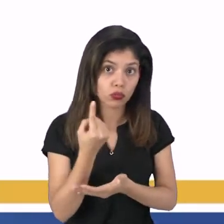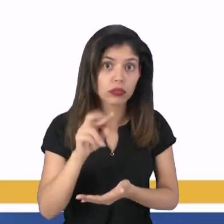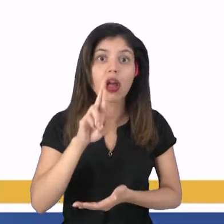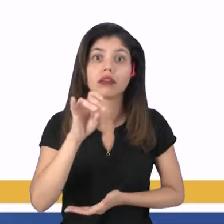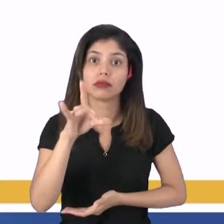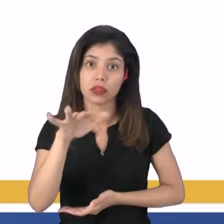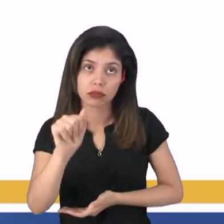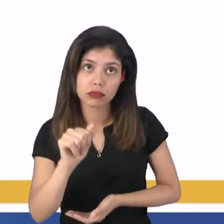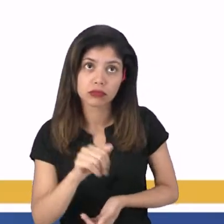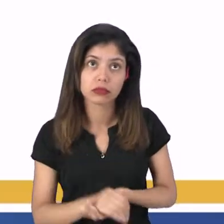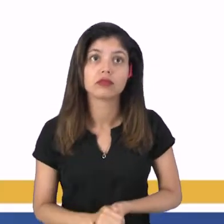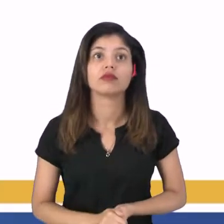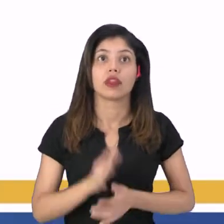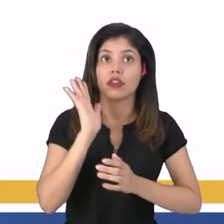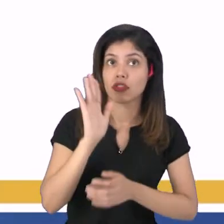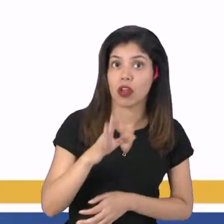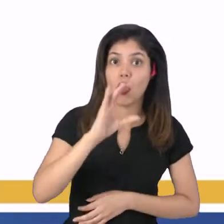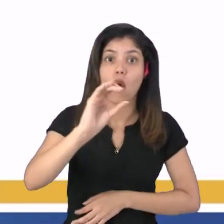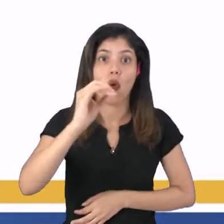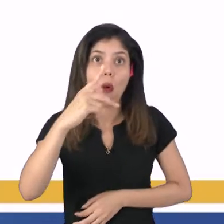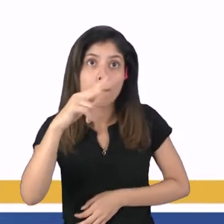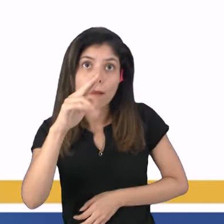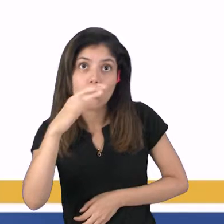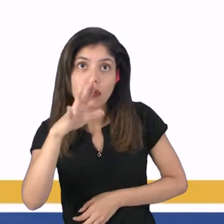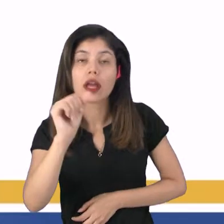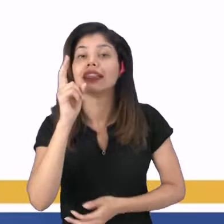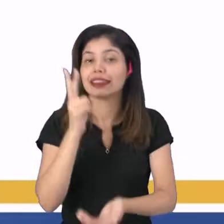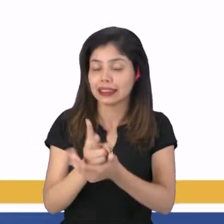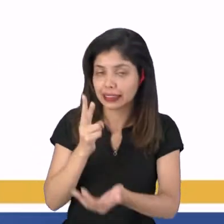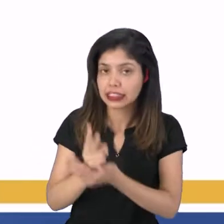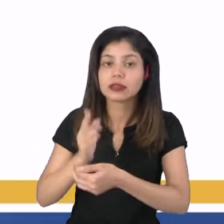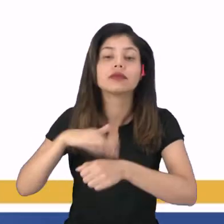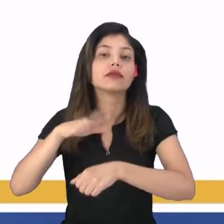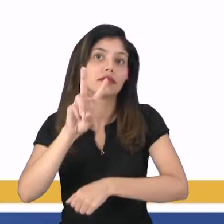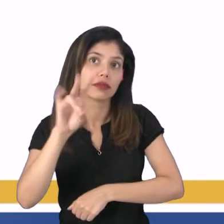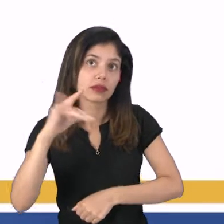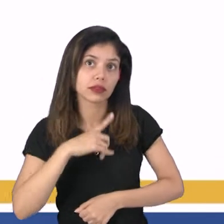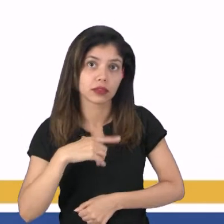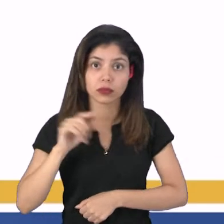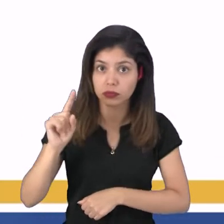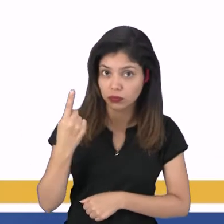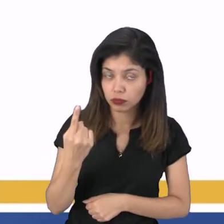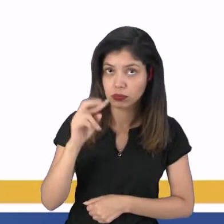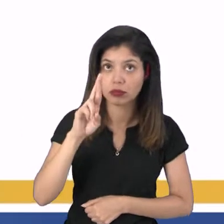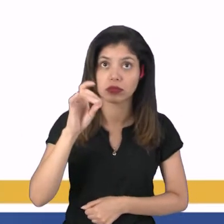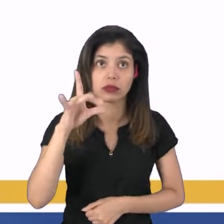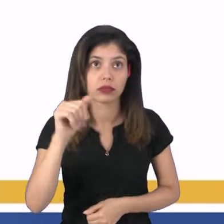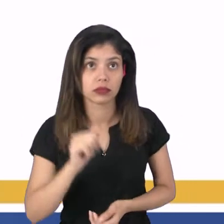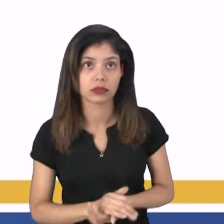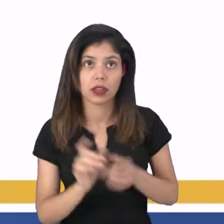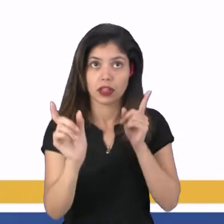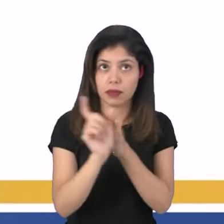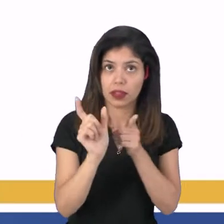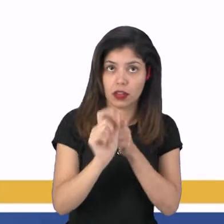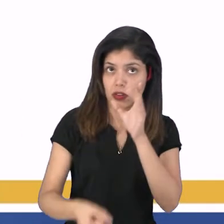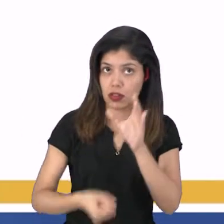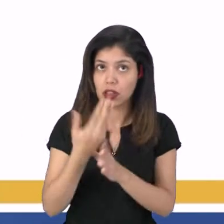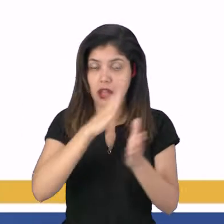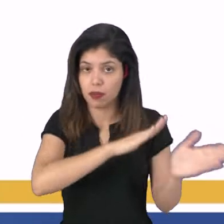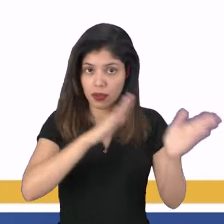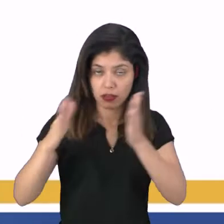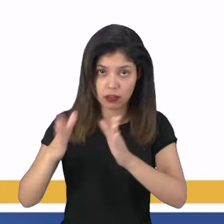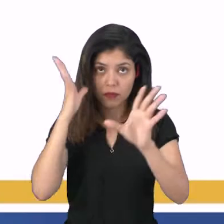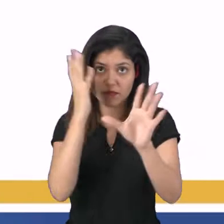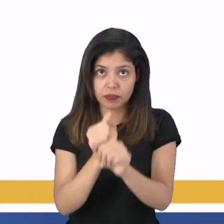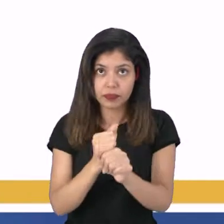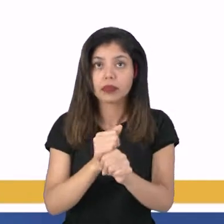radical. No processo de composição, sempre haverá mais de um radical. As palavras que são criadas a partir